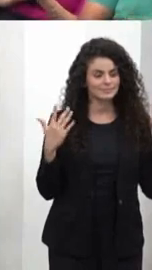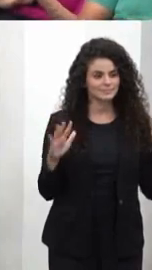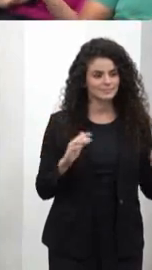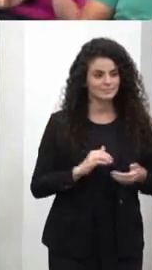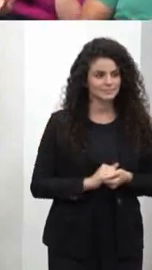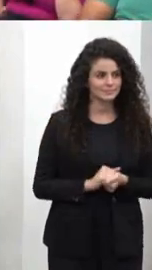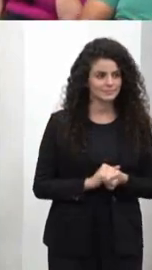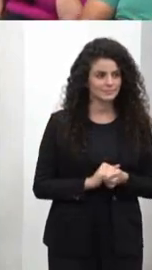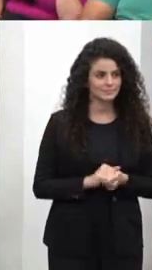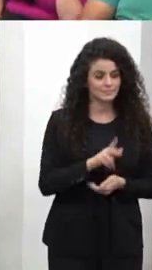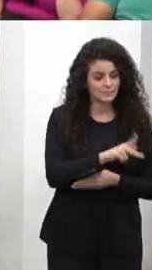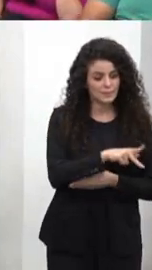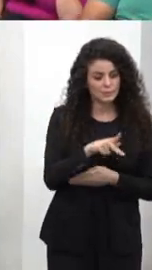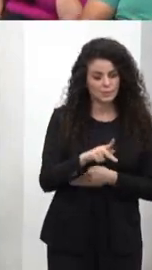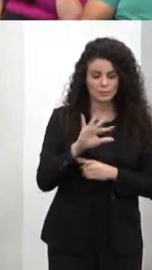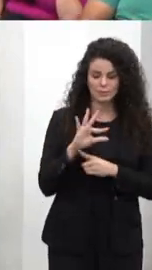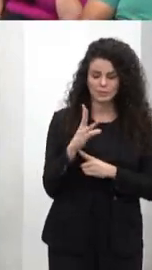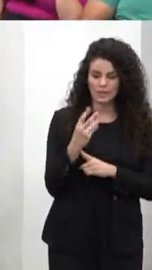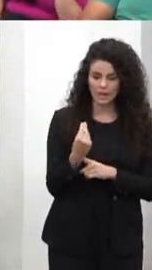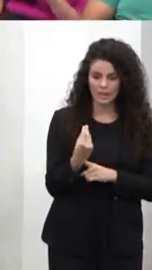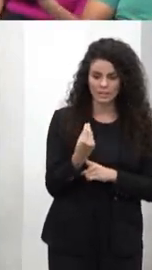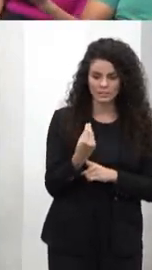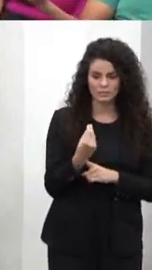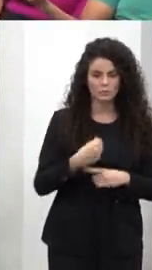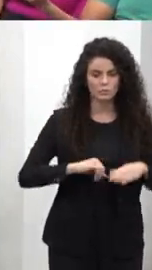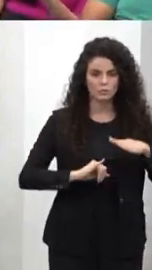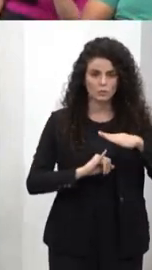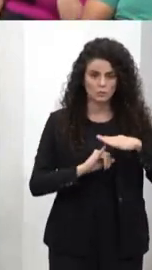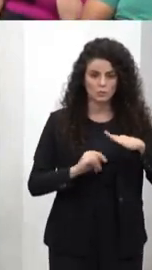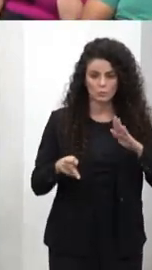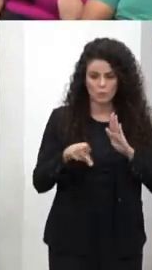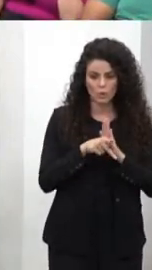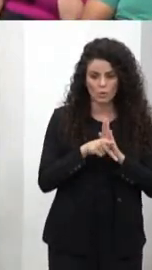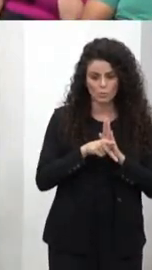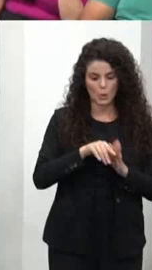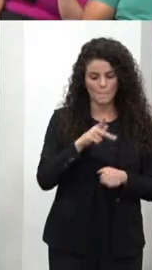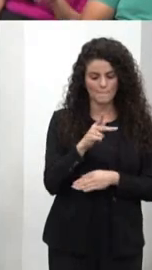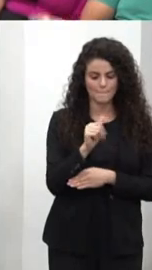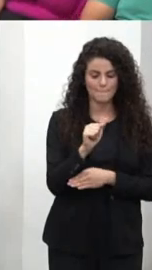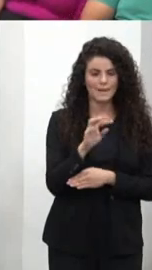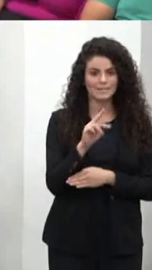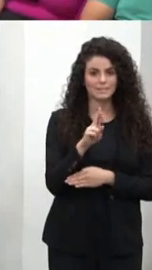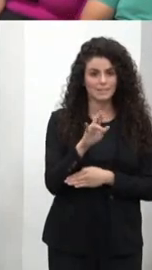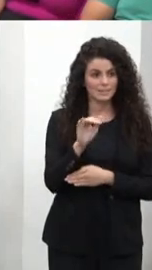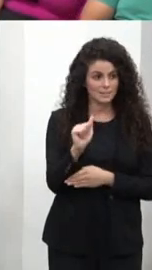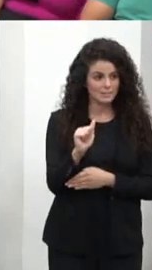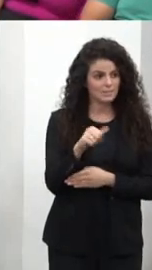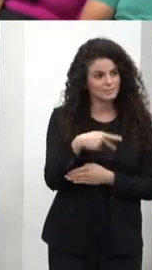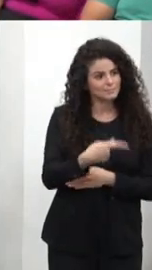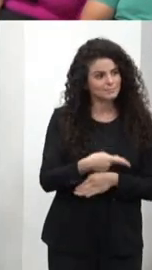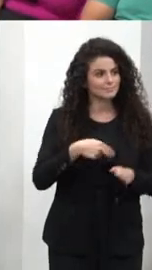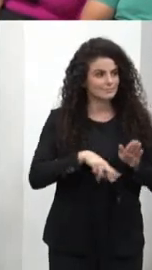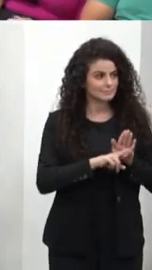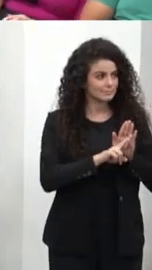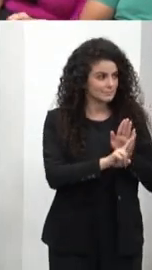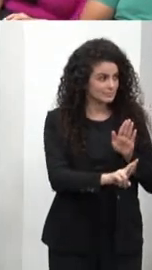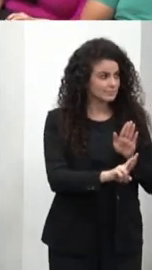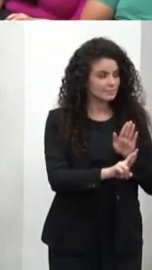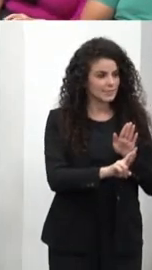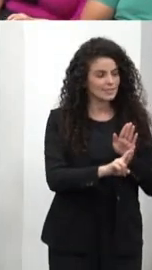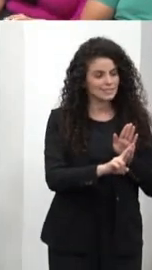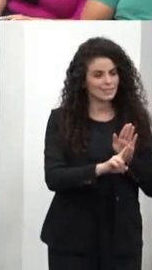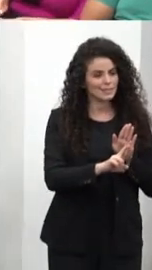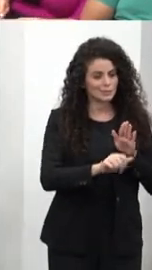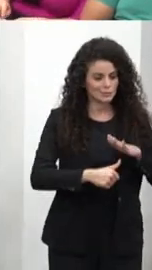Senhora professora de artes do Instituto Federal de Santa Catarina Patrícia Nunes Martins neste ato representando O Magnífico